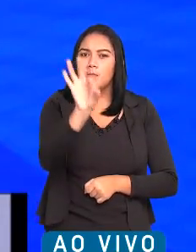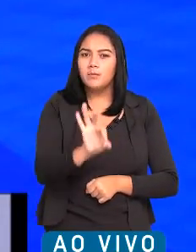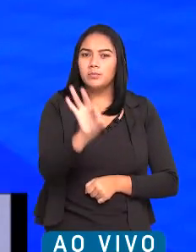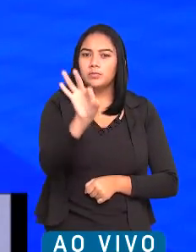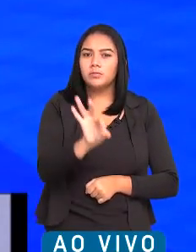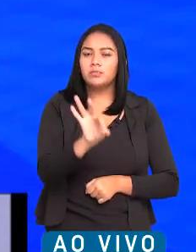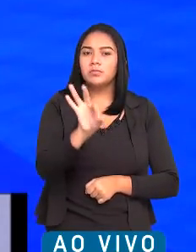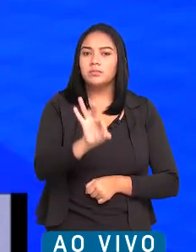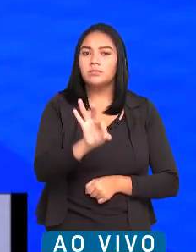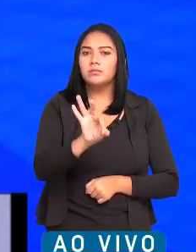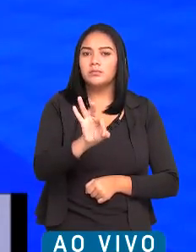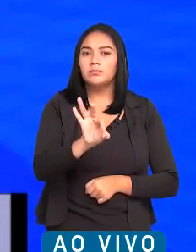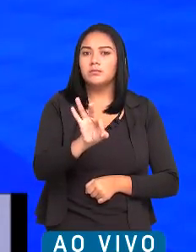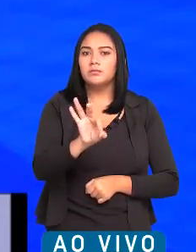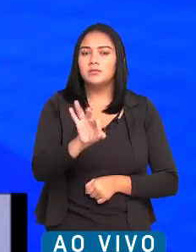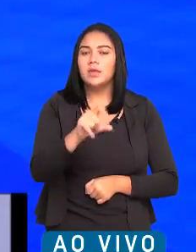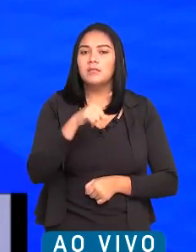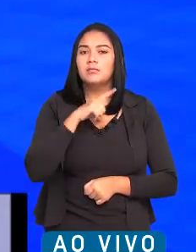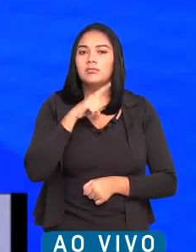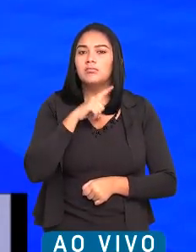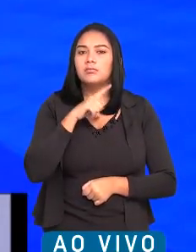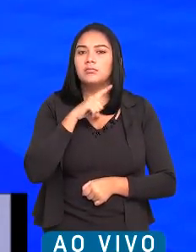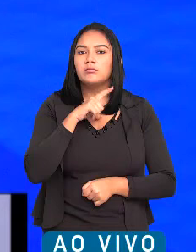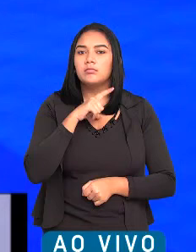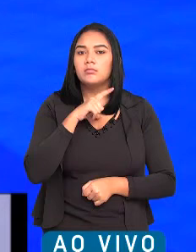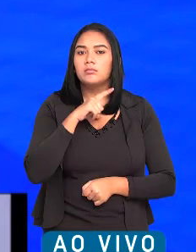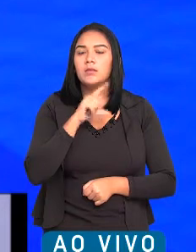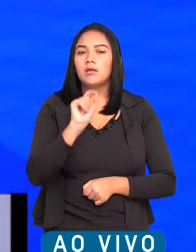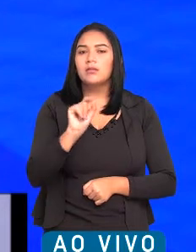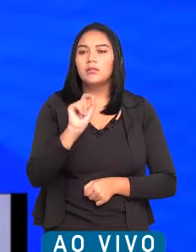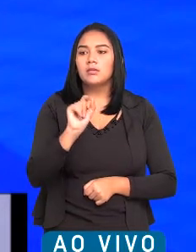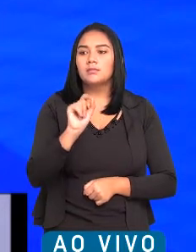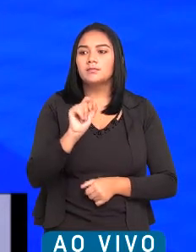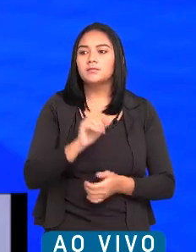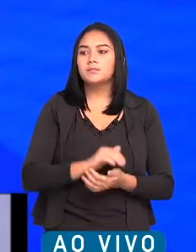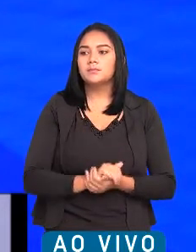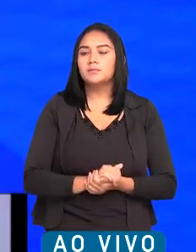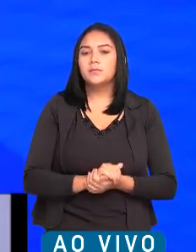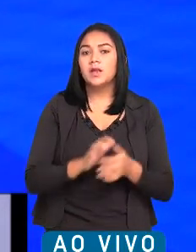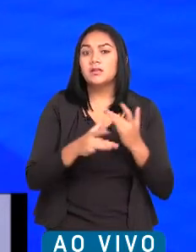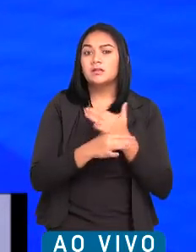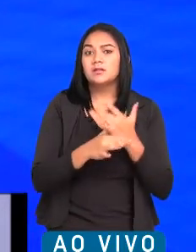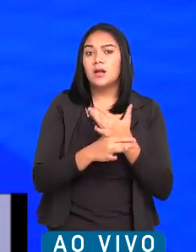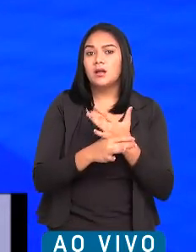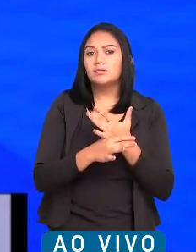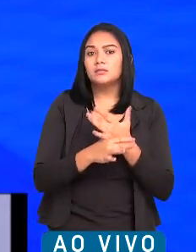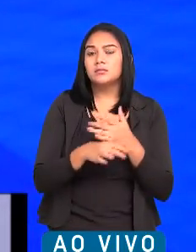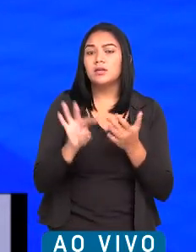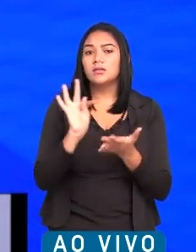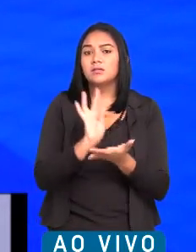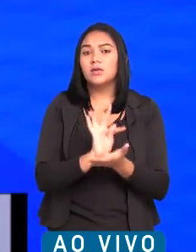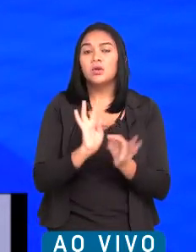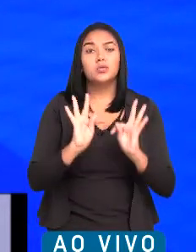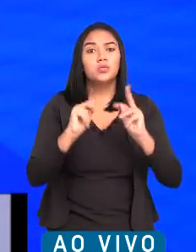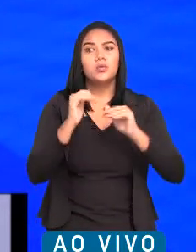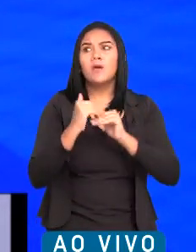de hortifruto-grangeiro aqui na cidade de Teresina. Tudo vem de fora. Nós estamos cansados de